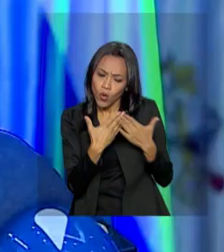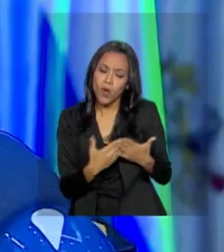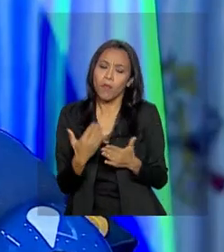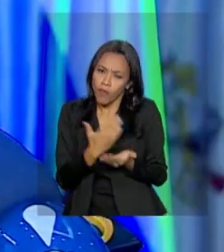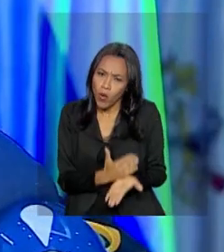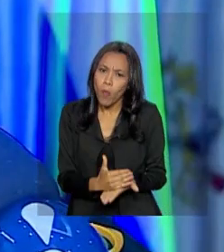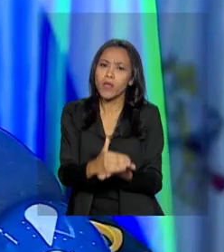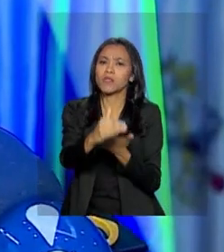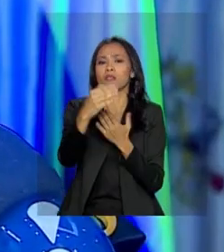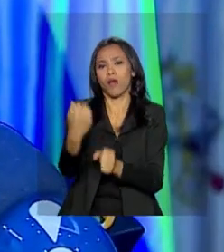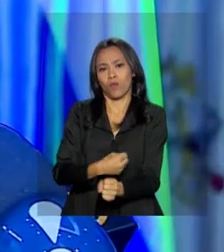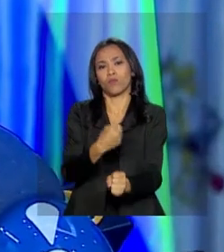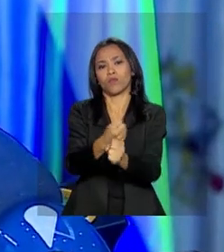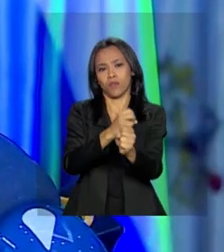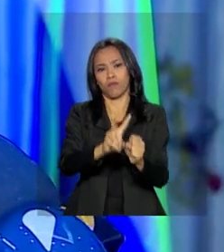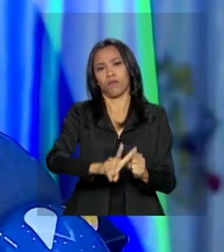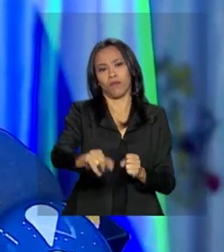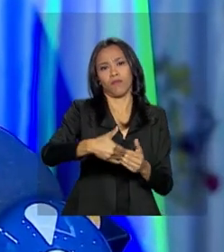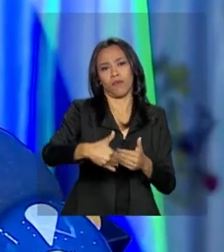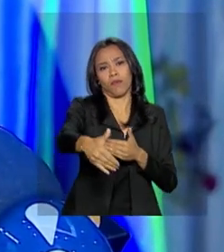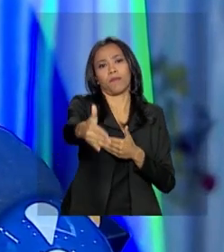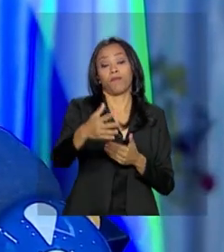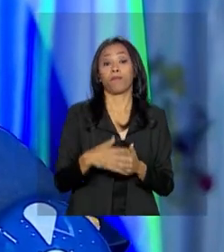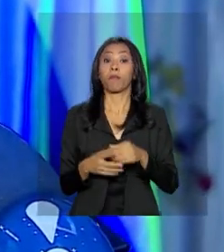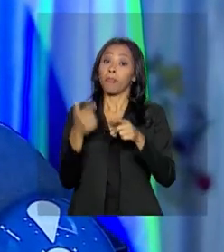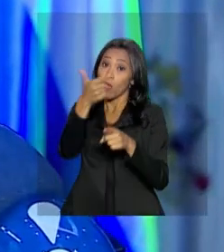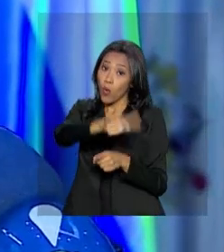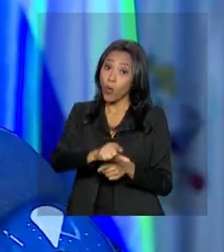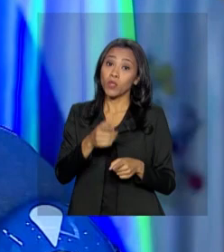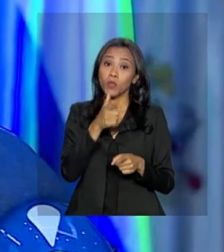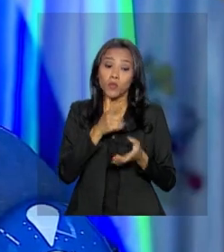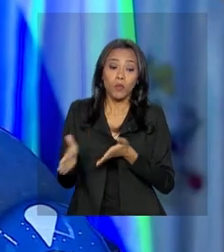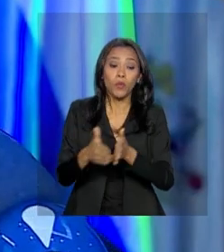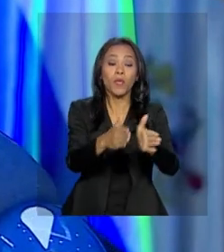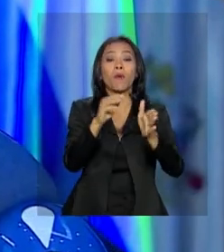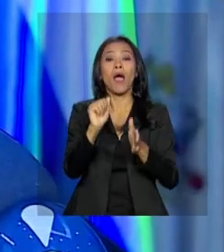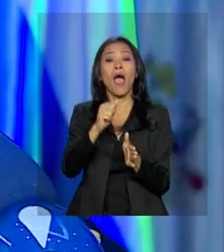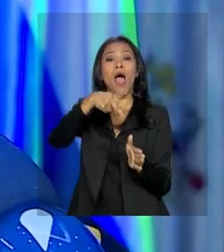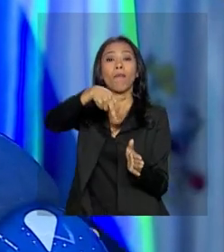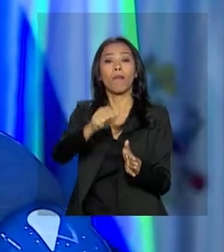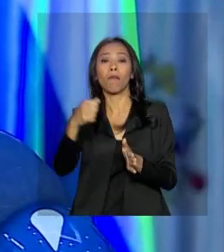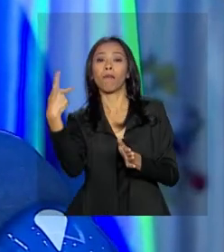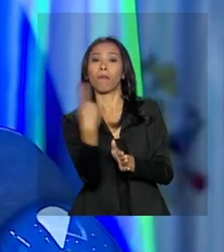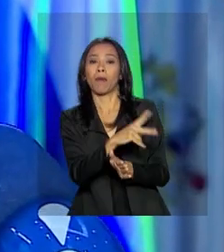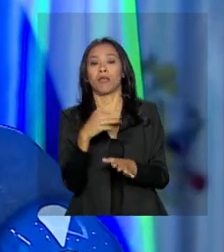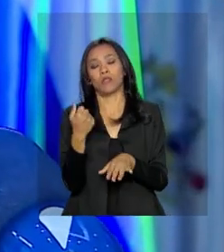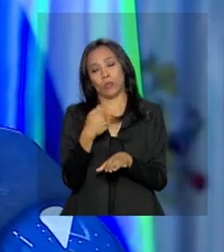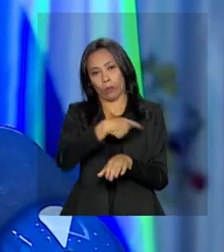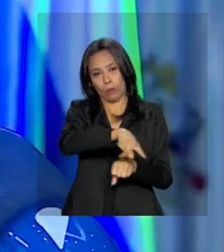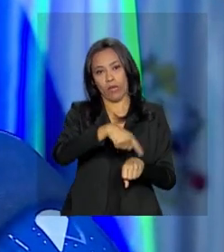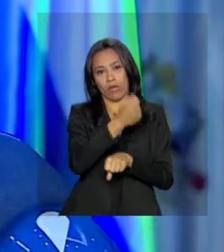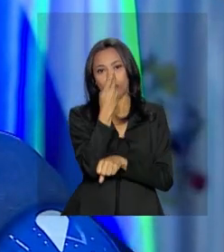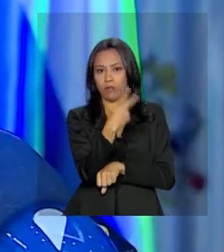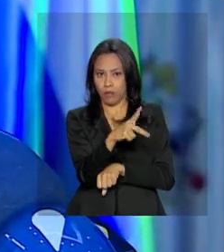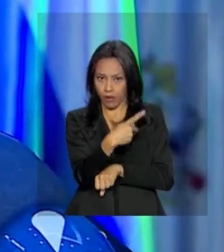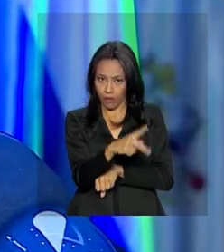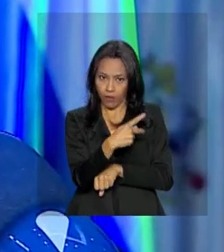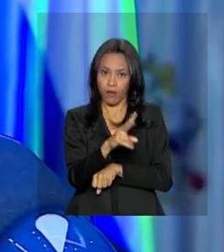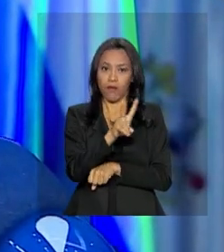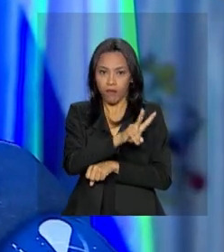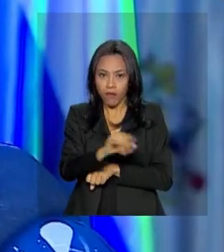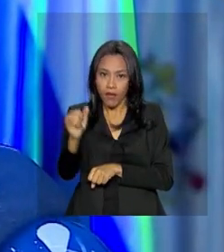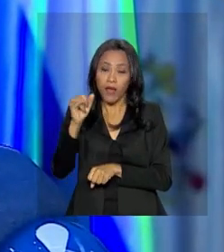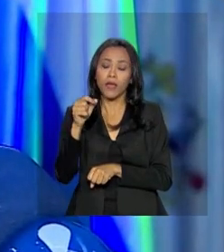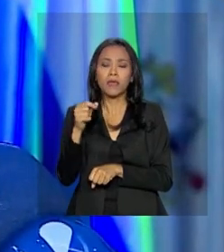começar. E essa outra ponte que, sobre o rio Apa também tem o mesmo sentido, a conexão que vai depois permitir